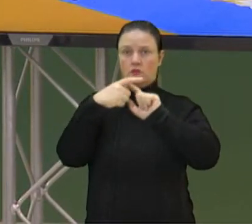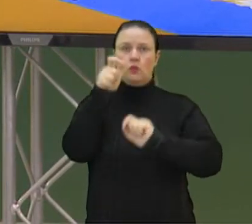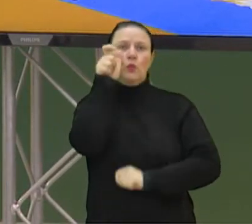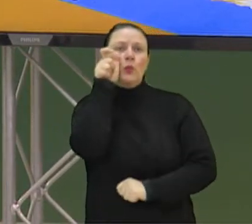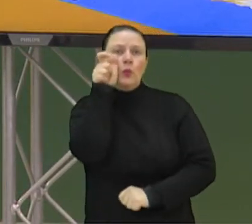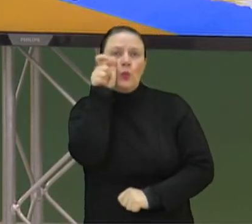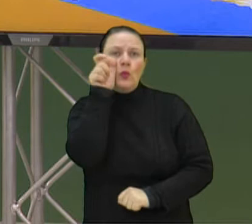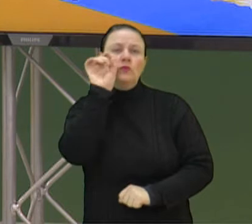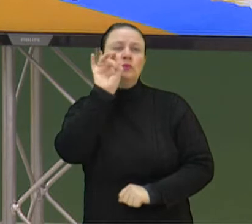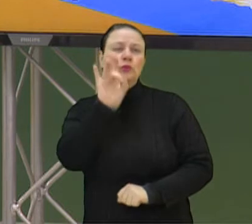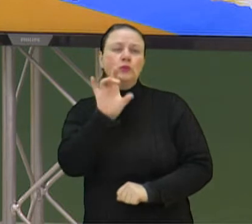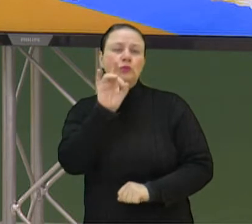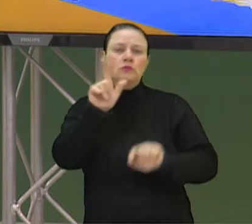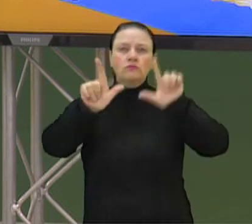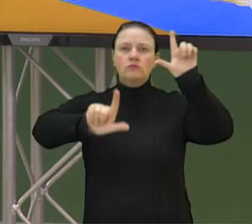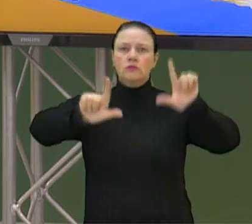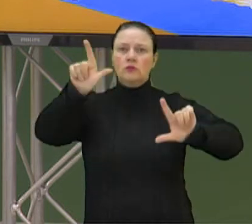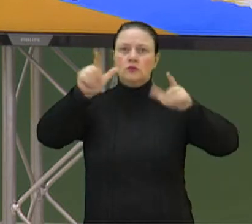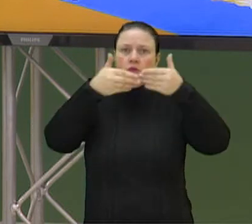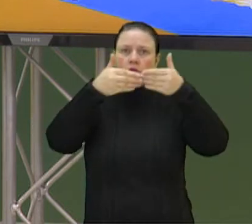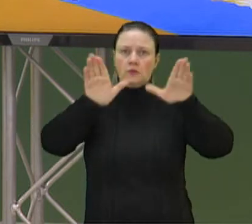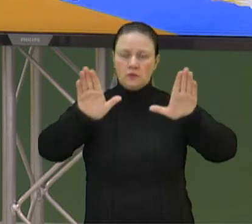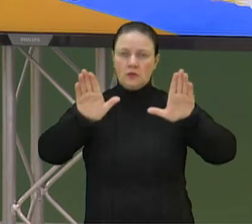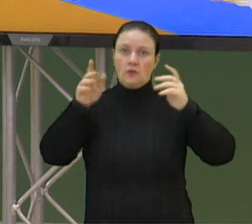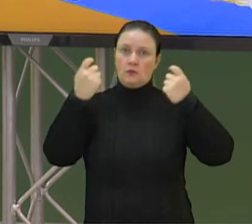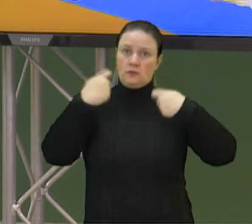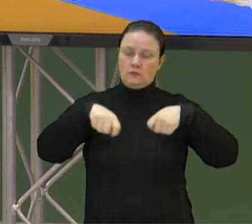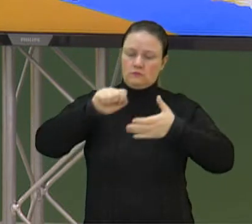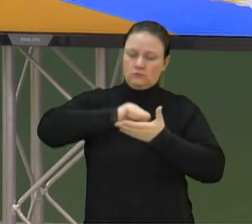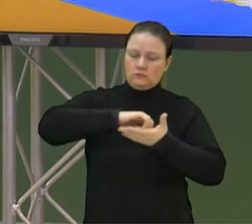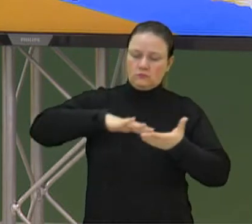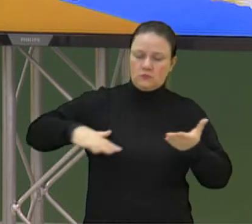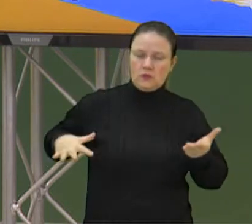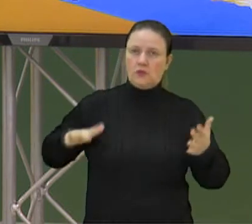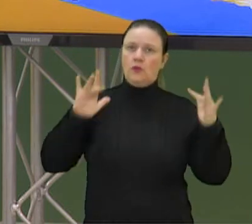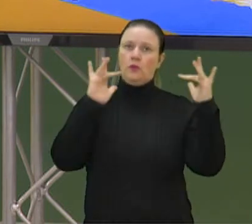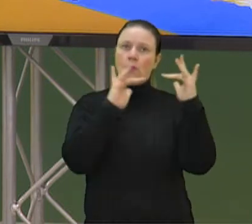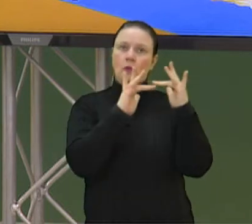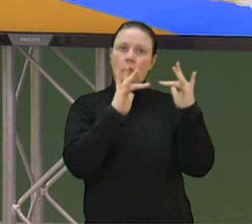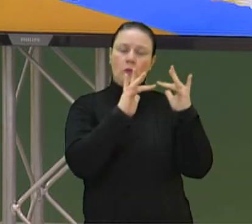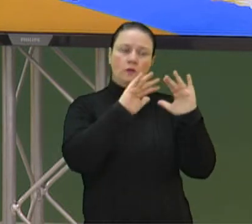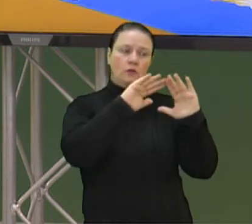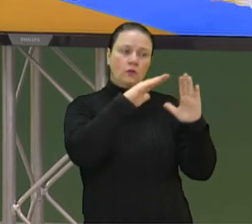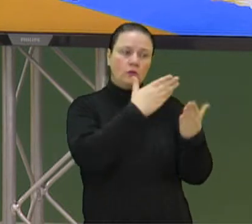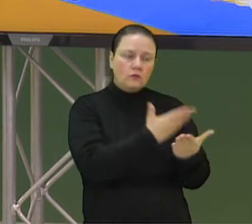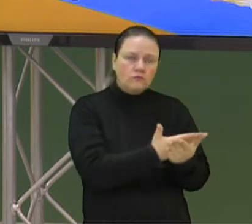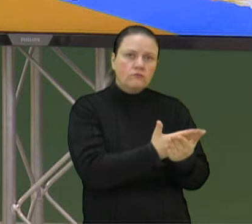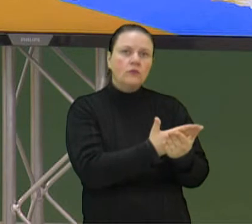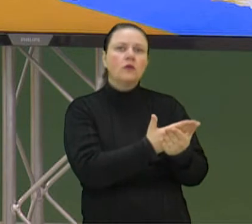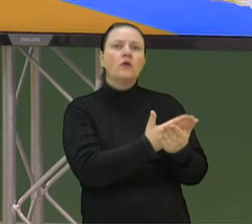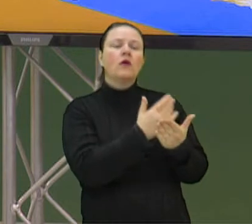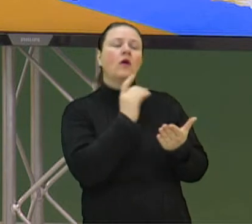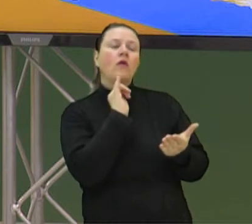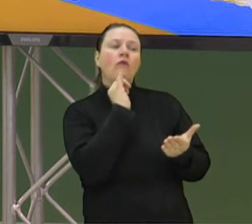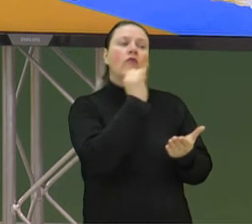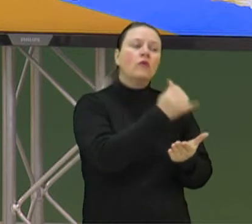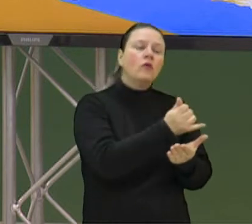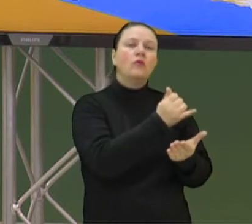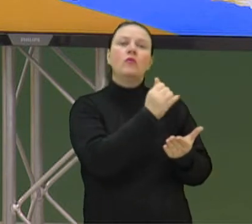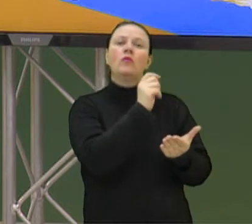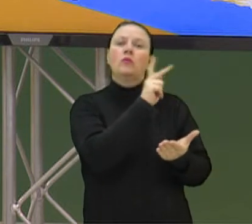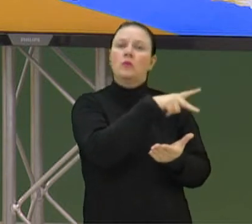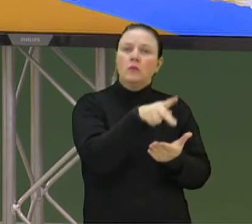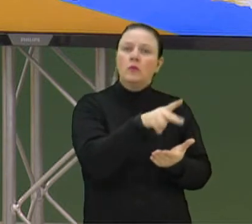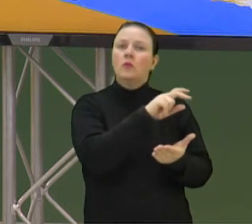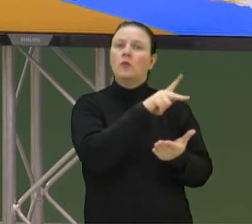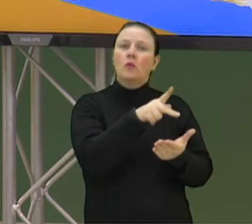as aulas apenas pela TV. Você deve fazer as suas atividades e entrar em contato com a sua escola, com a sua professora ou professor,